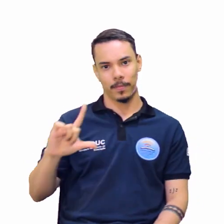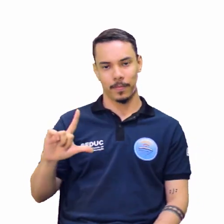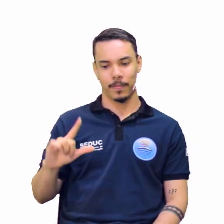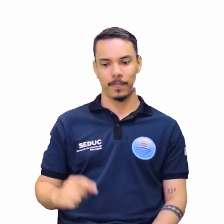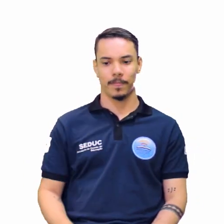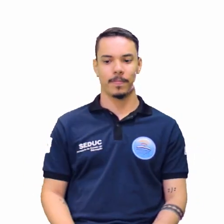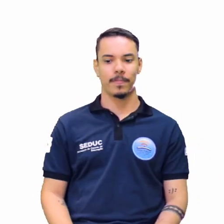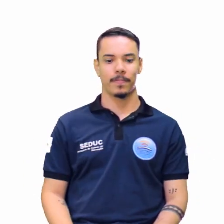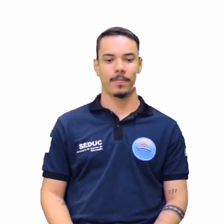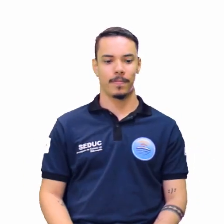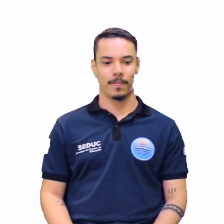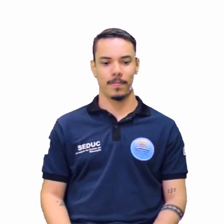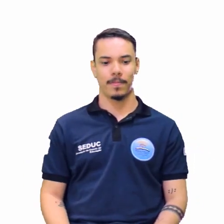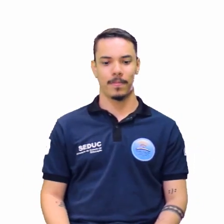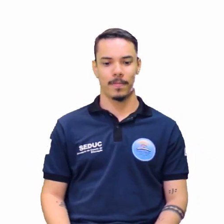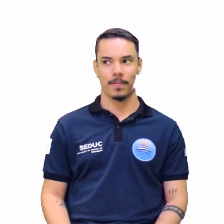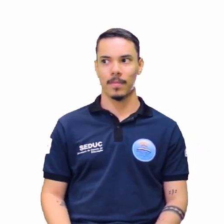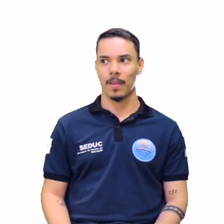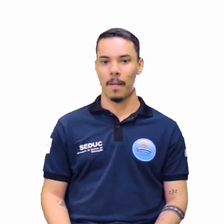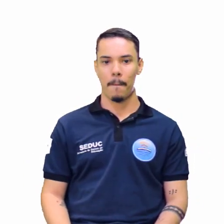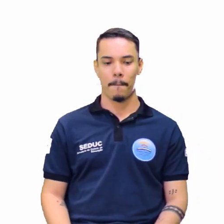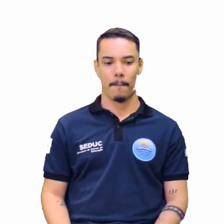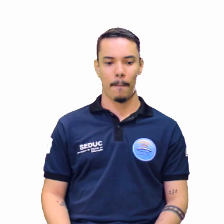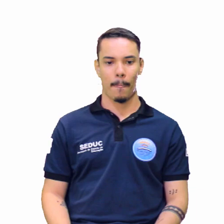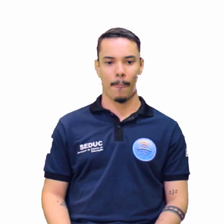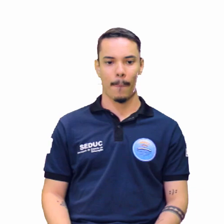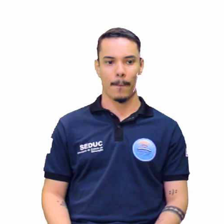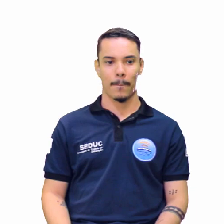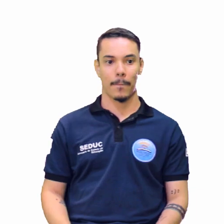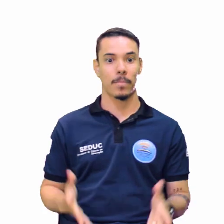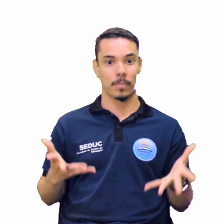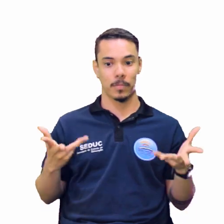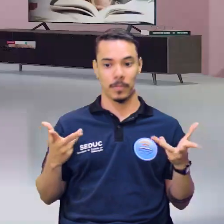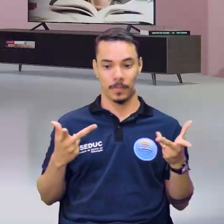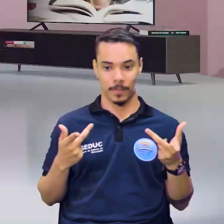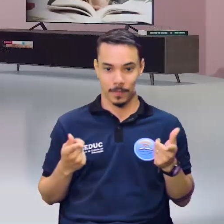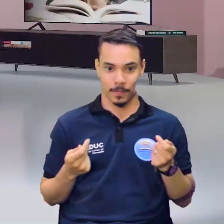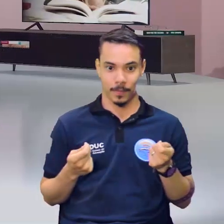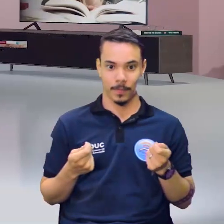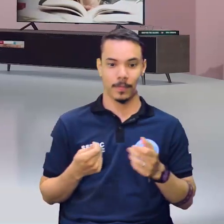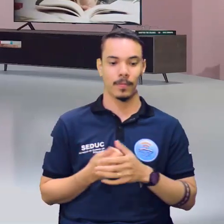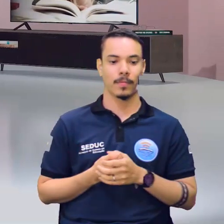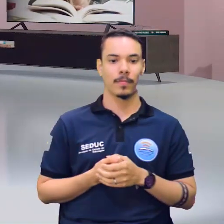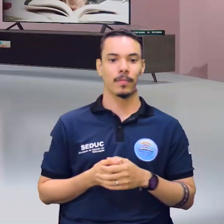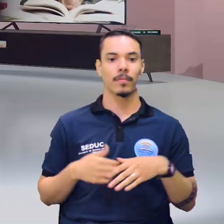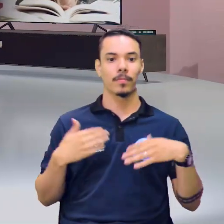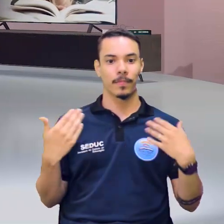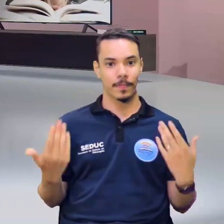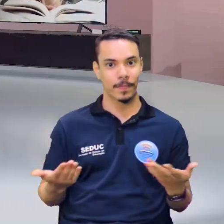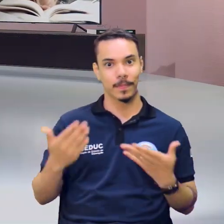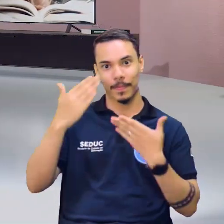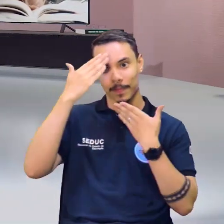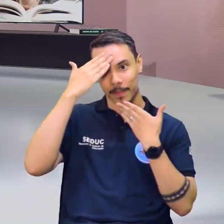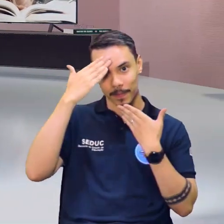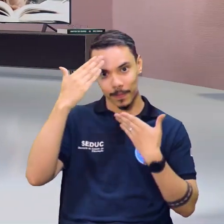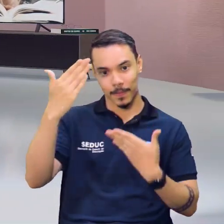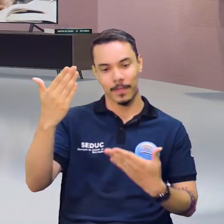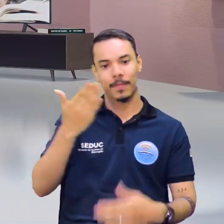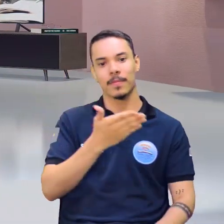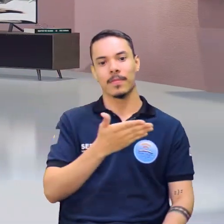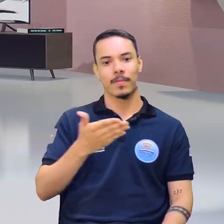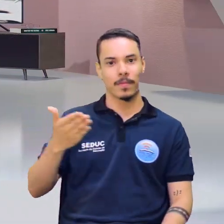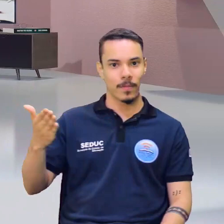Lispector É isso aí maravilhosa Clarice amados muito obrigada